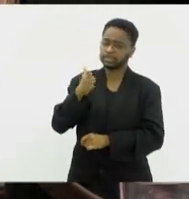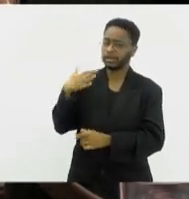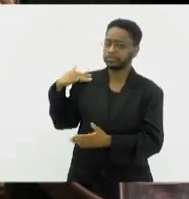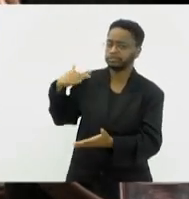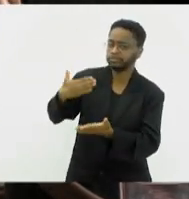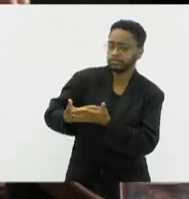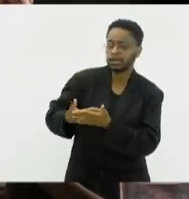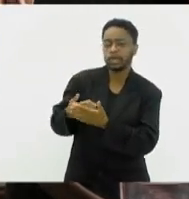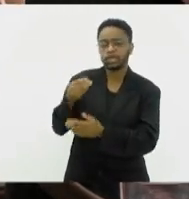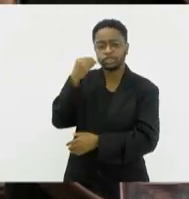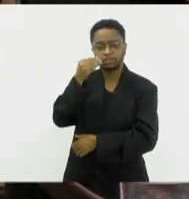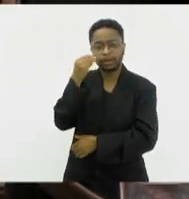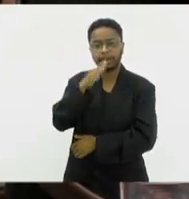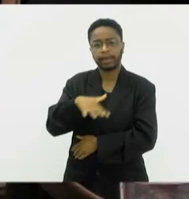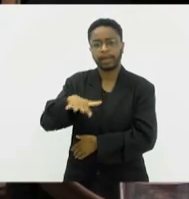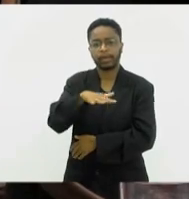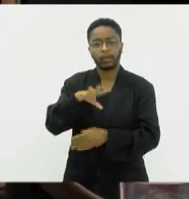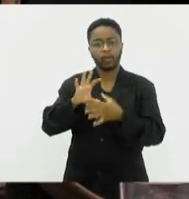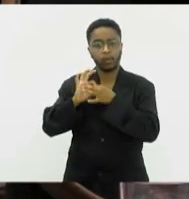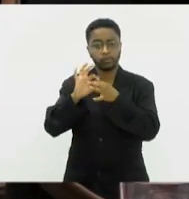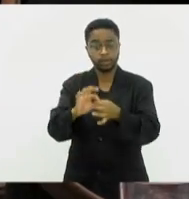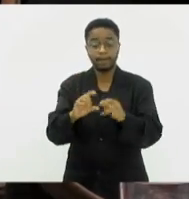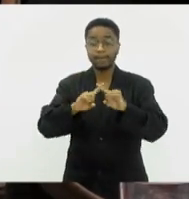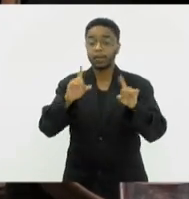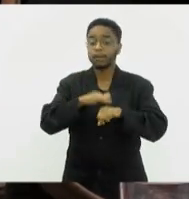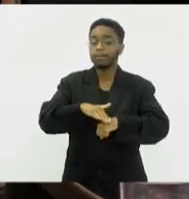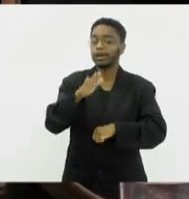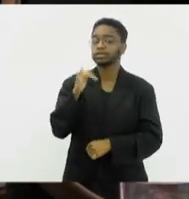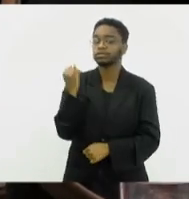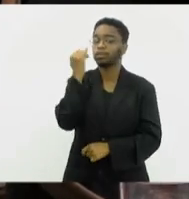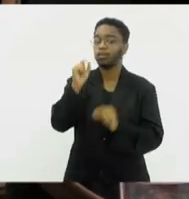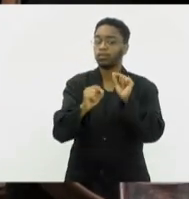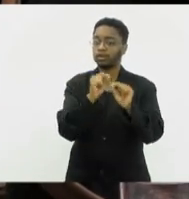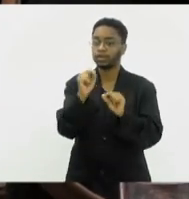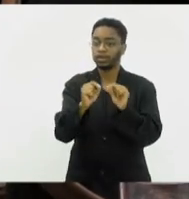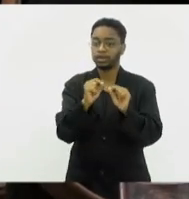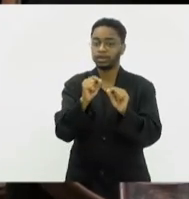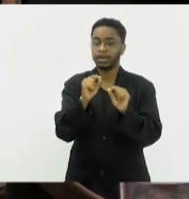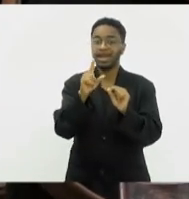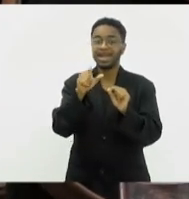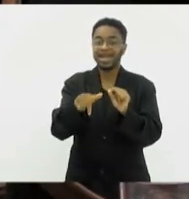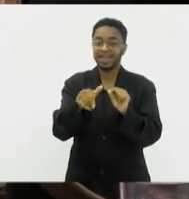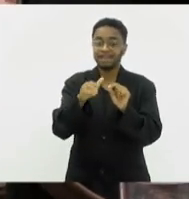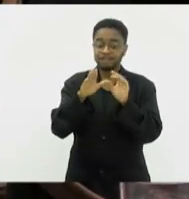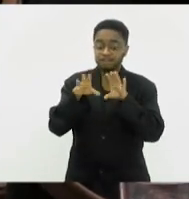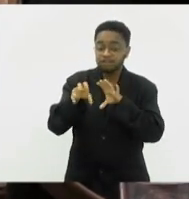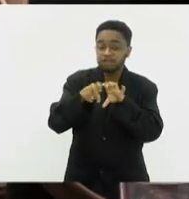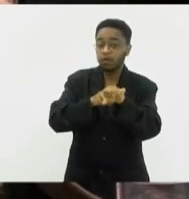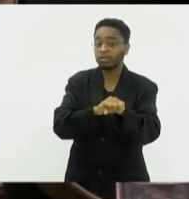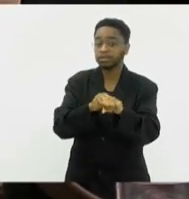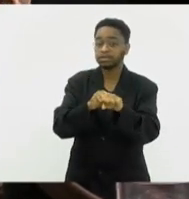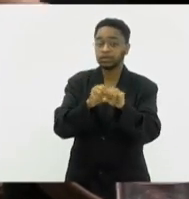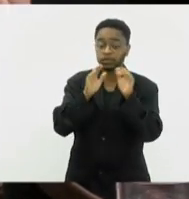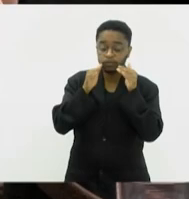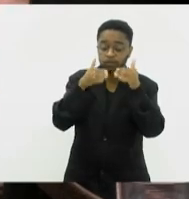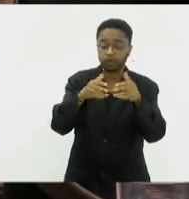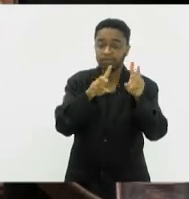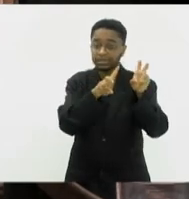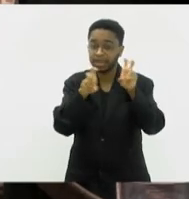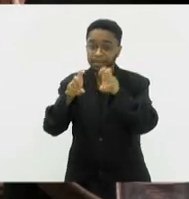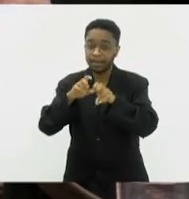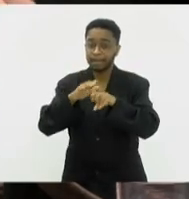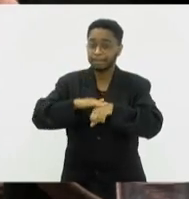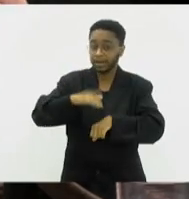no contexto de privação de liberdade, mas o mais importante é a especialização nos casos que são mais problemáticos,